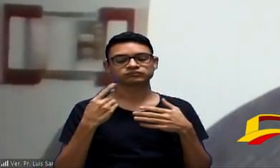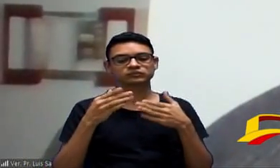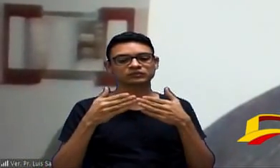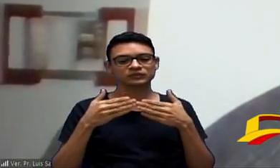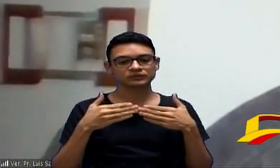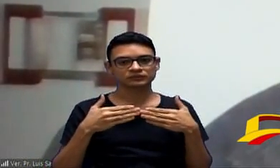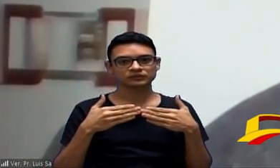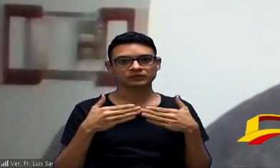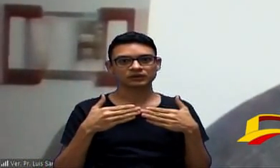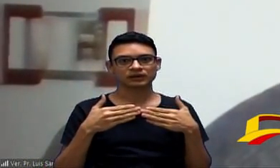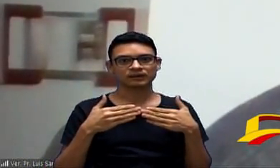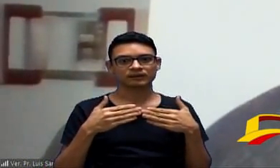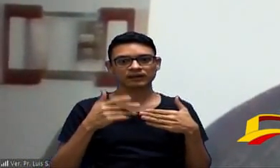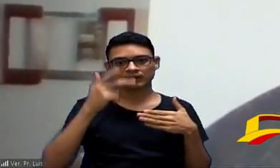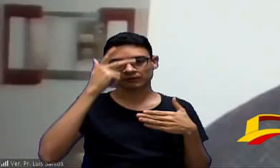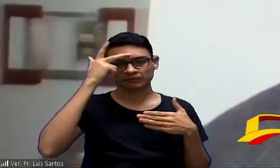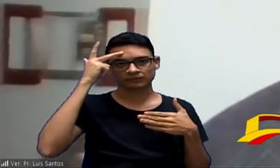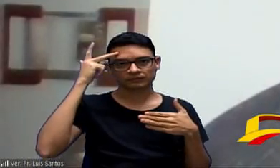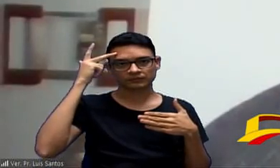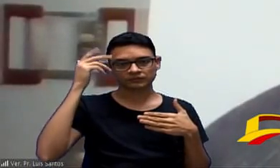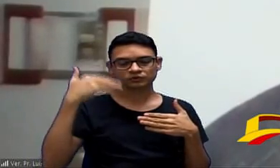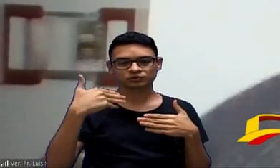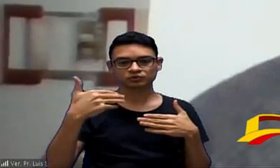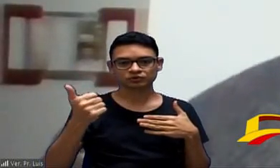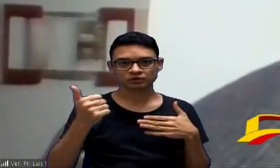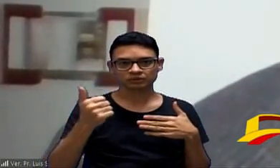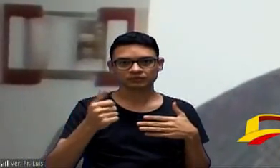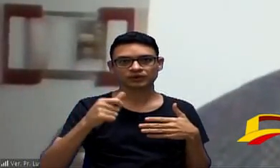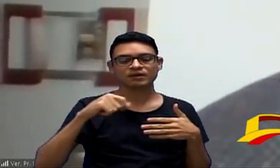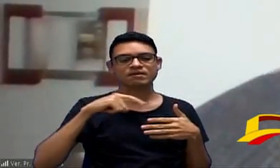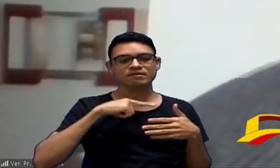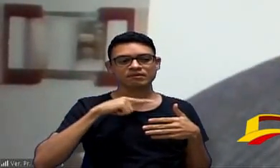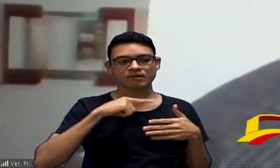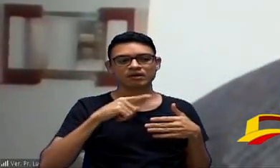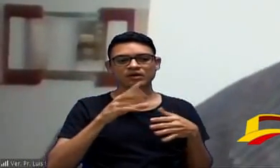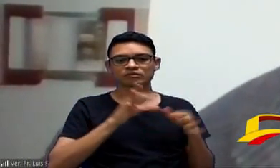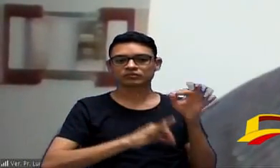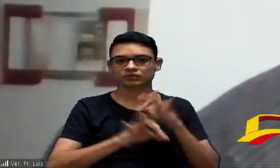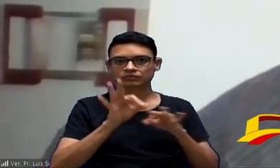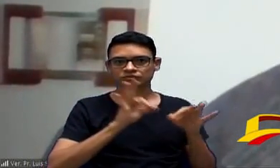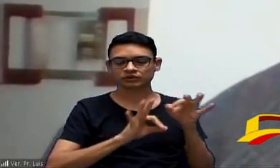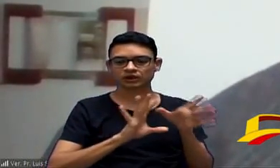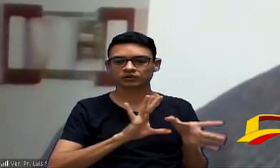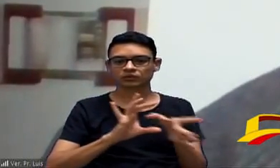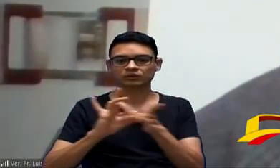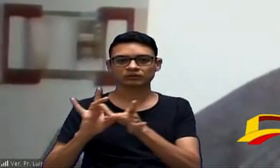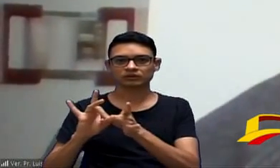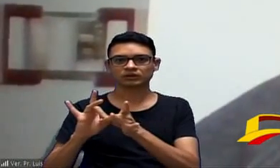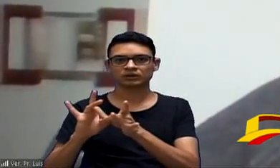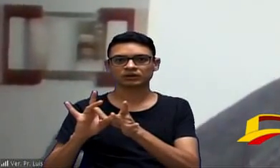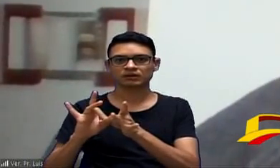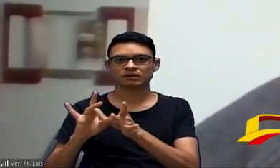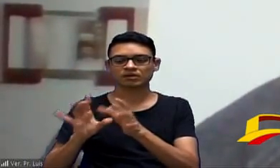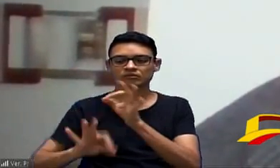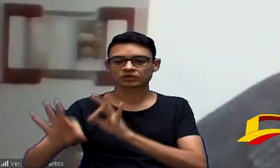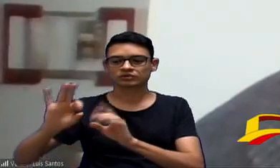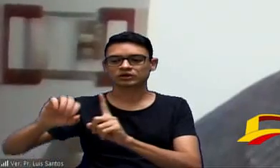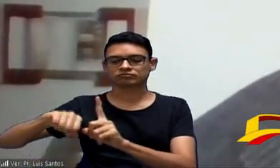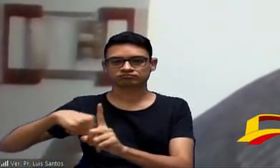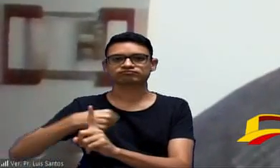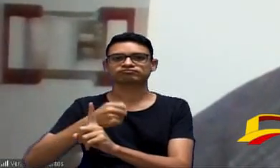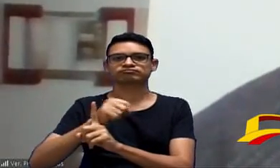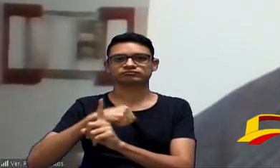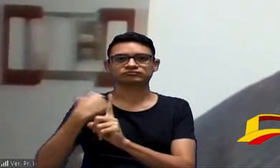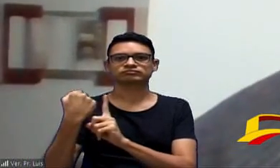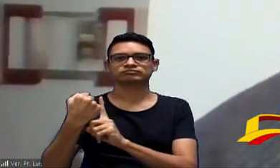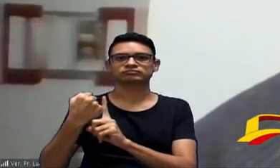minha ideia, eu disse, tem que estar atrelado a um projeto social. Nós precisamos do SAMU Animal, nós